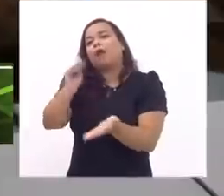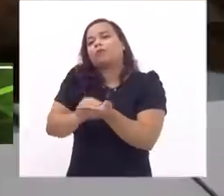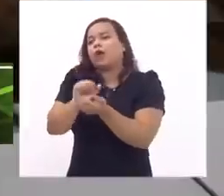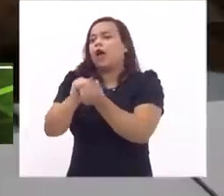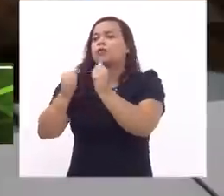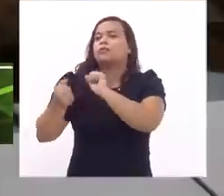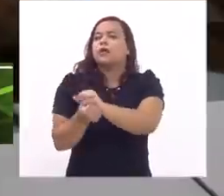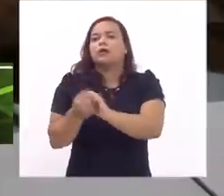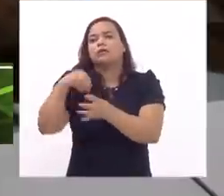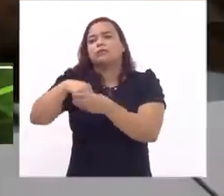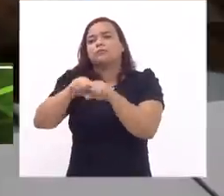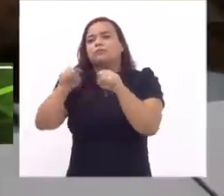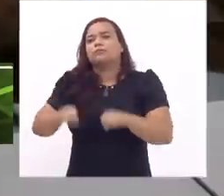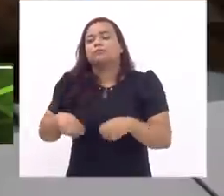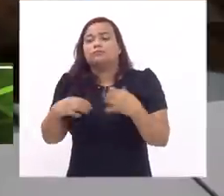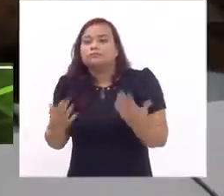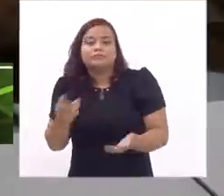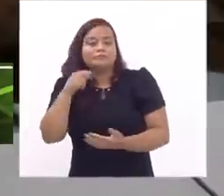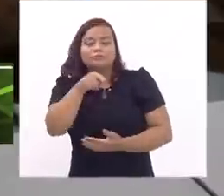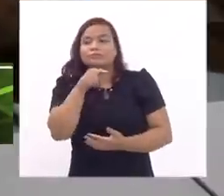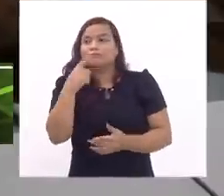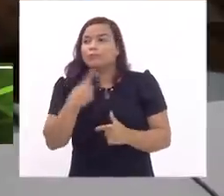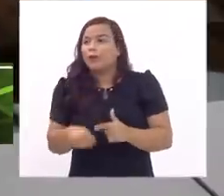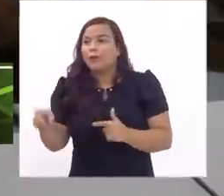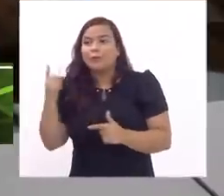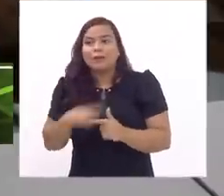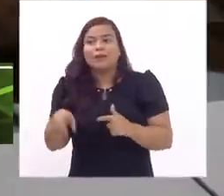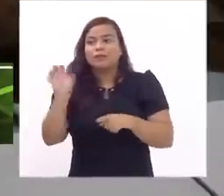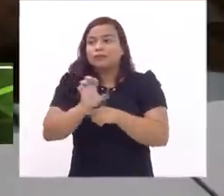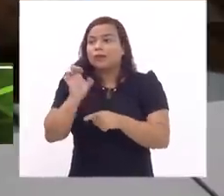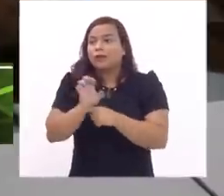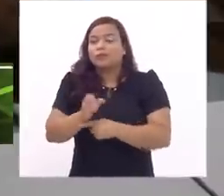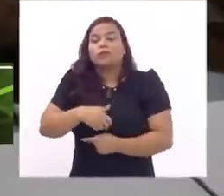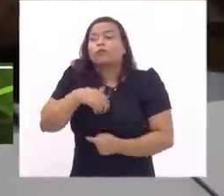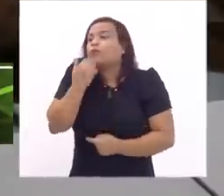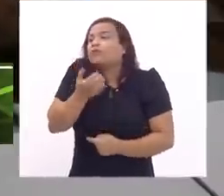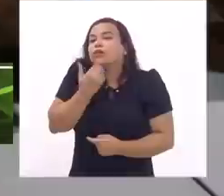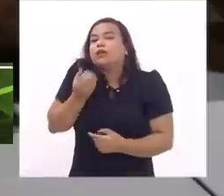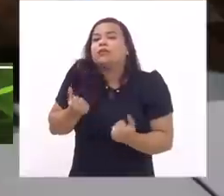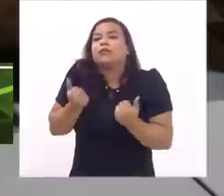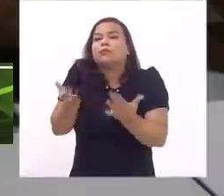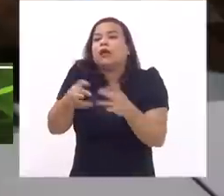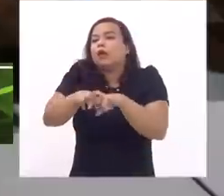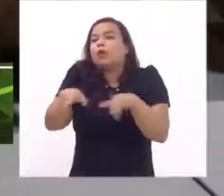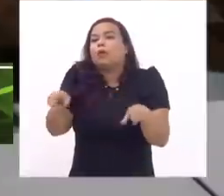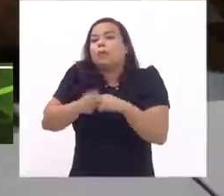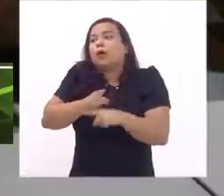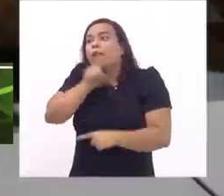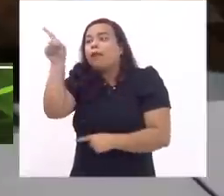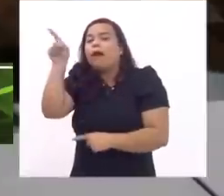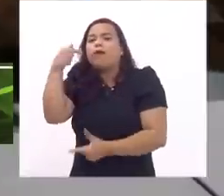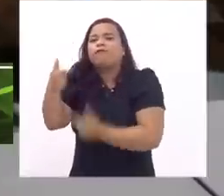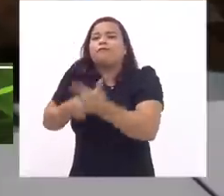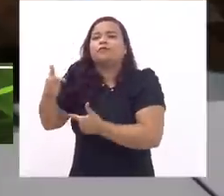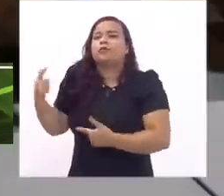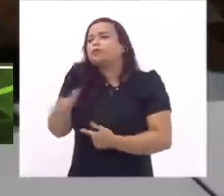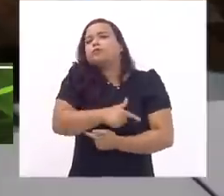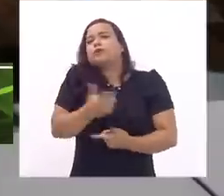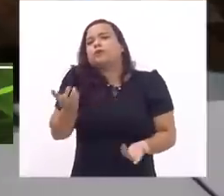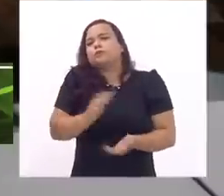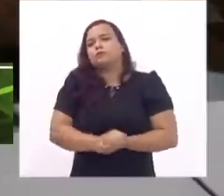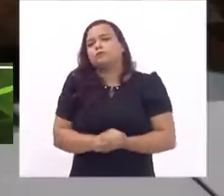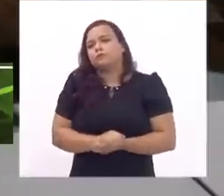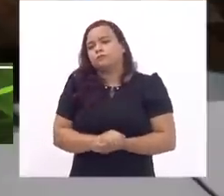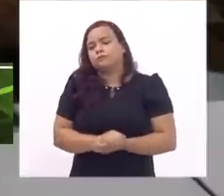é o tamanho do problema do Estado. Não adianta a gente dar efetividade a uma coisa aqui, porque lá na ponta a gente não está conseguindo resolver. Só